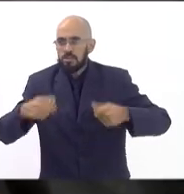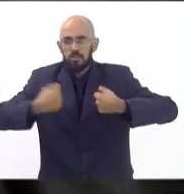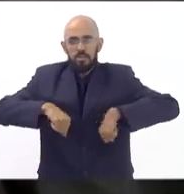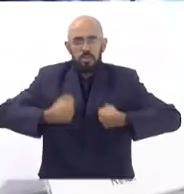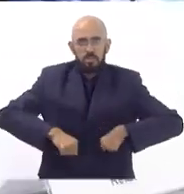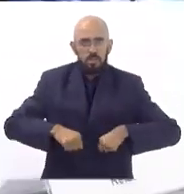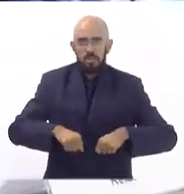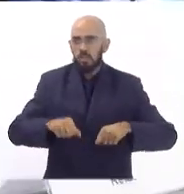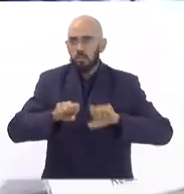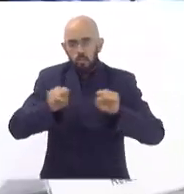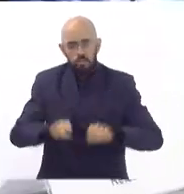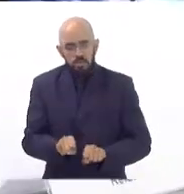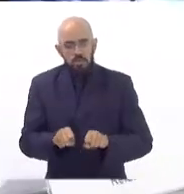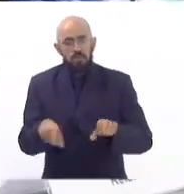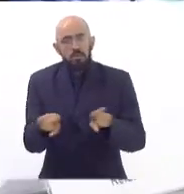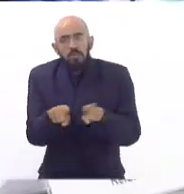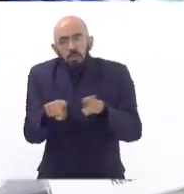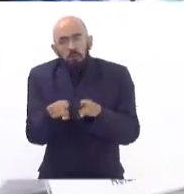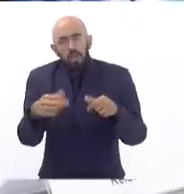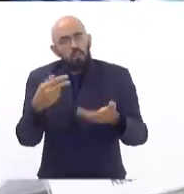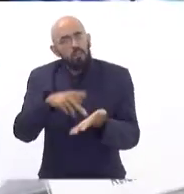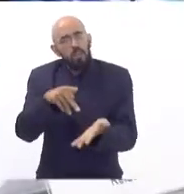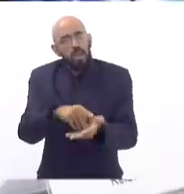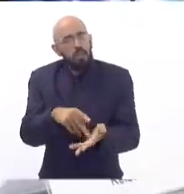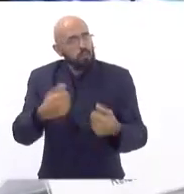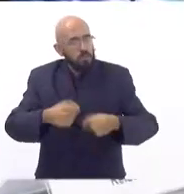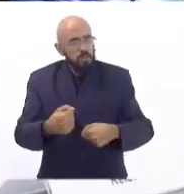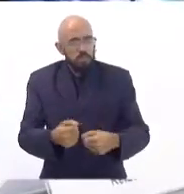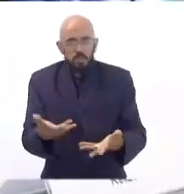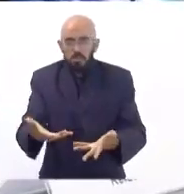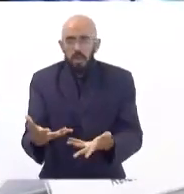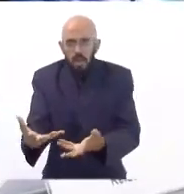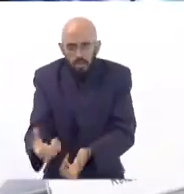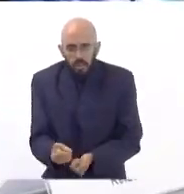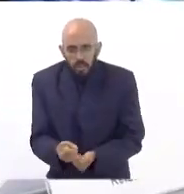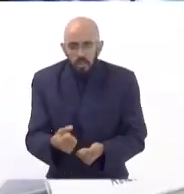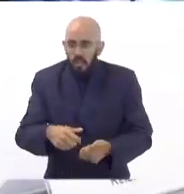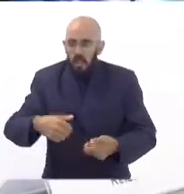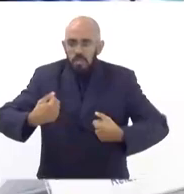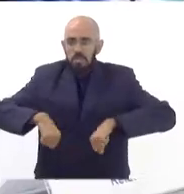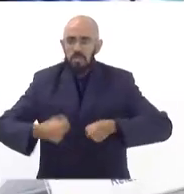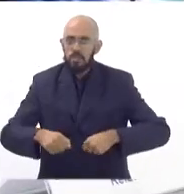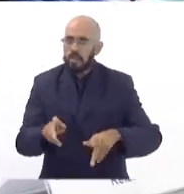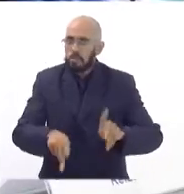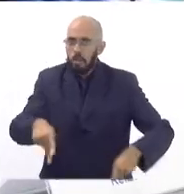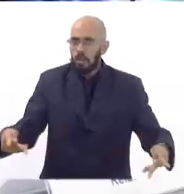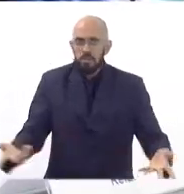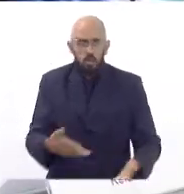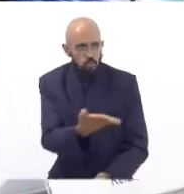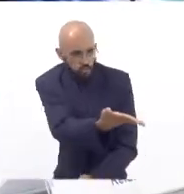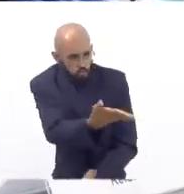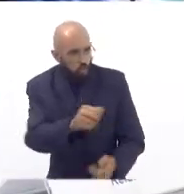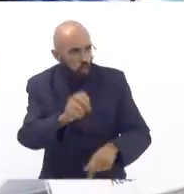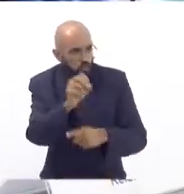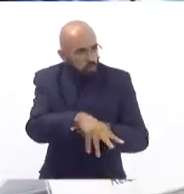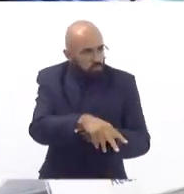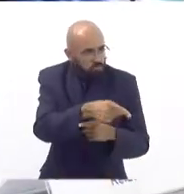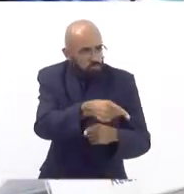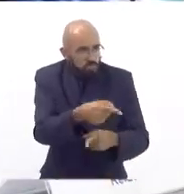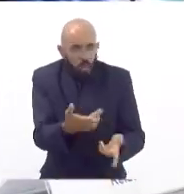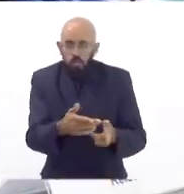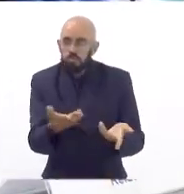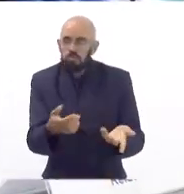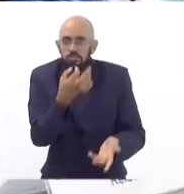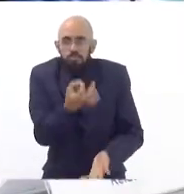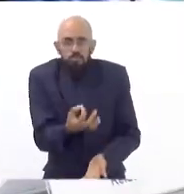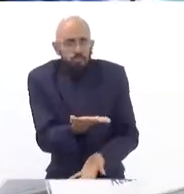o que que sistema até que tem que se realmente existir para atender a demanda da população então se eu colocar ar condicionado se não chegou encalhar